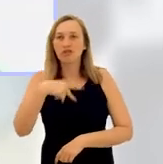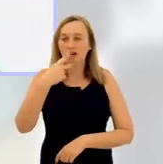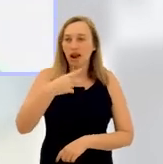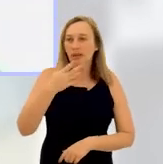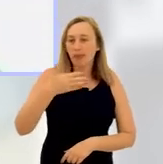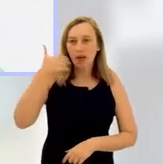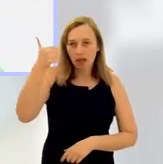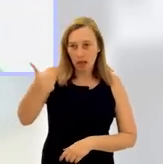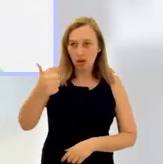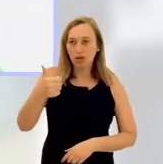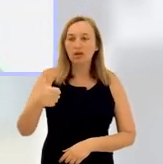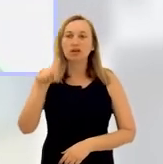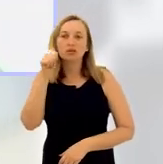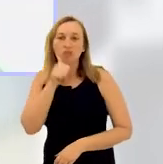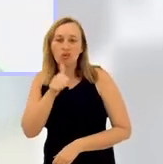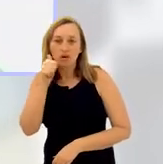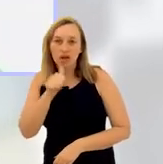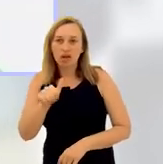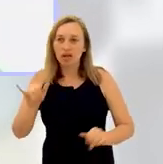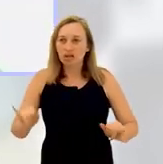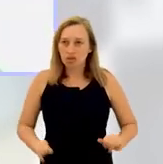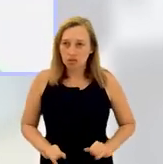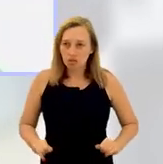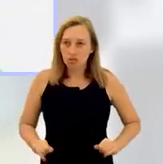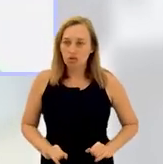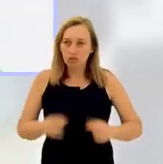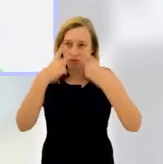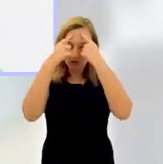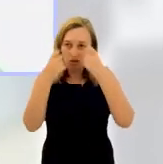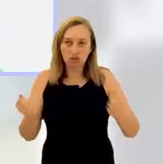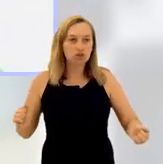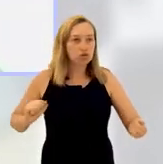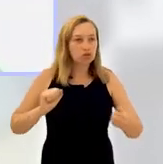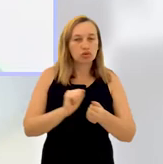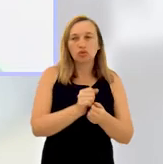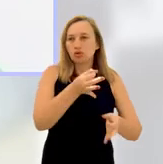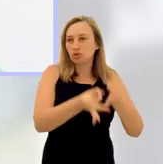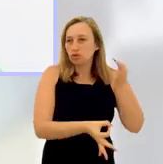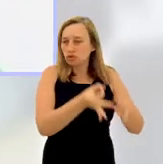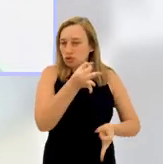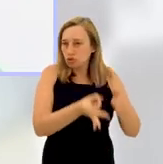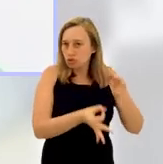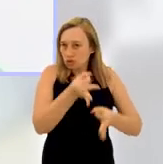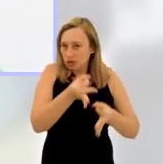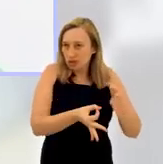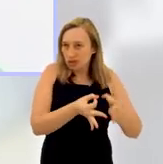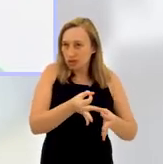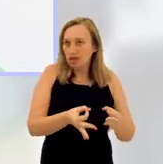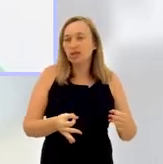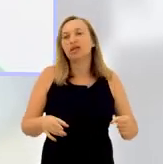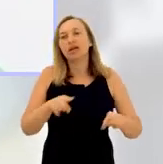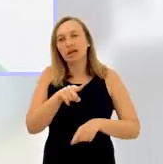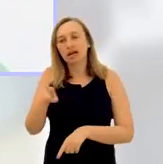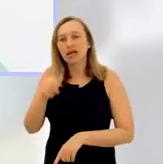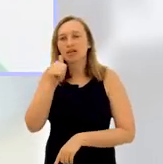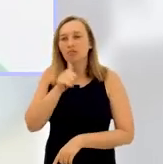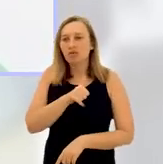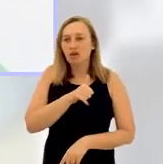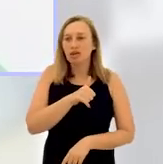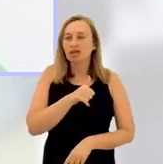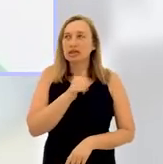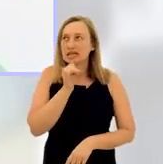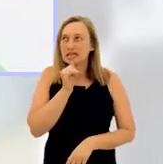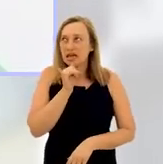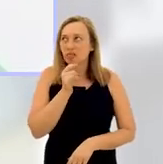pode falar melhor, uma ponte direto da mulher, da vítima, com o juizado, né, da violência doméstica, e